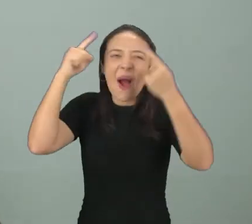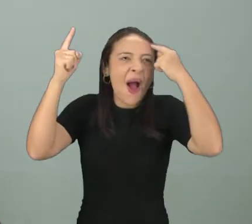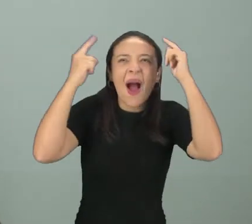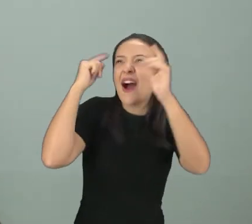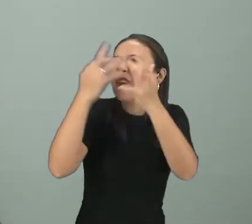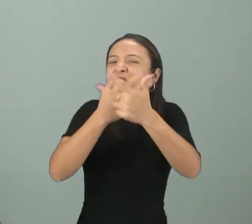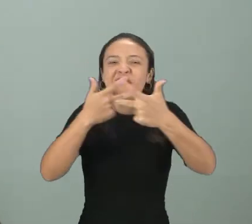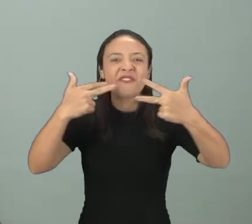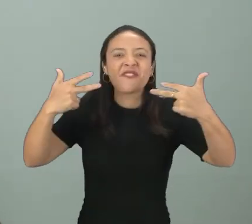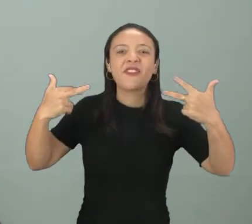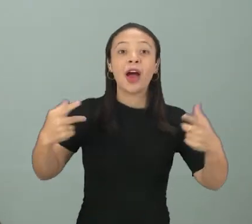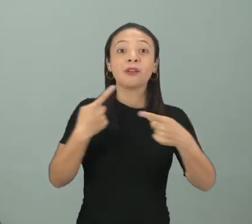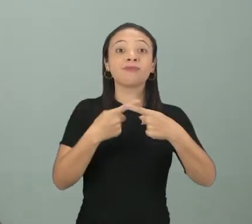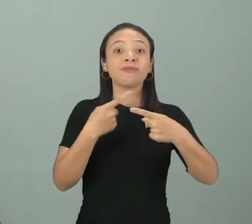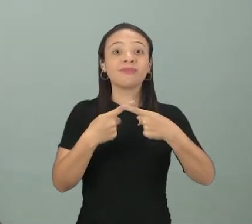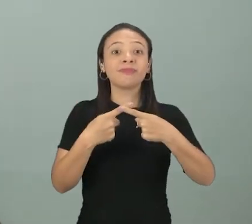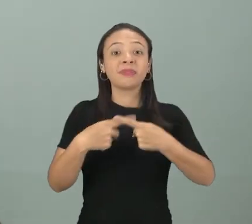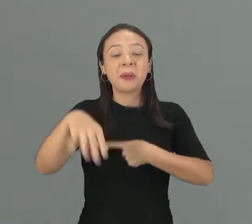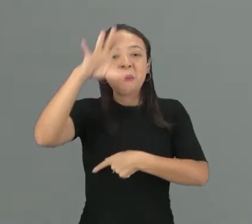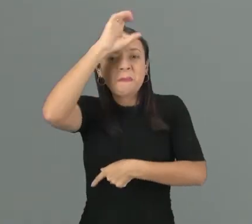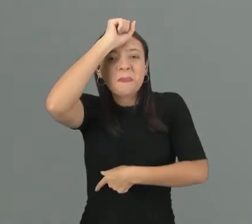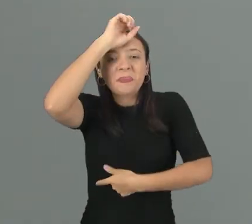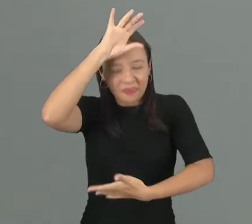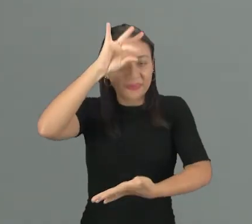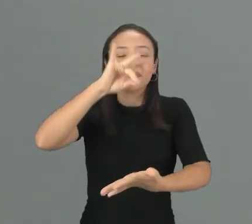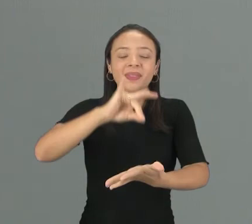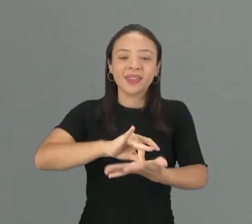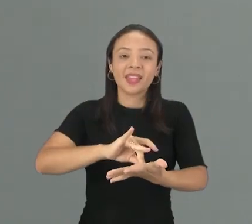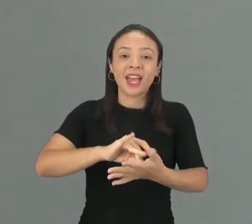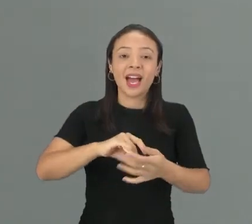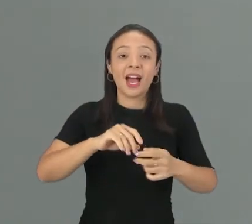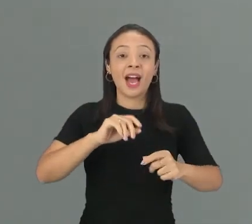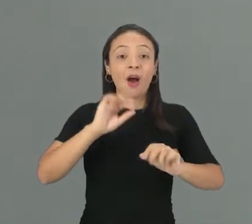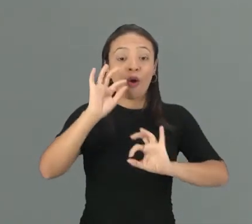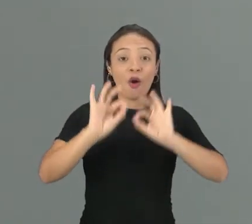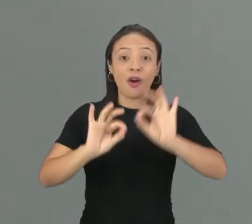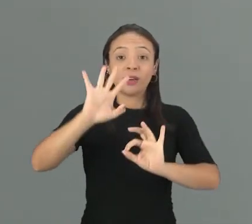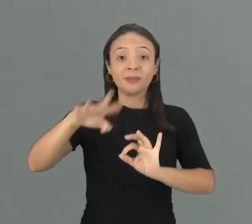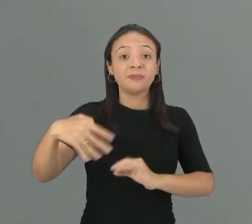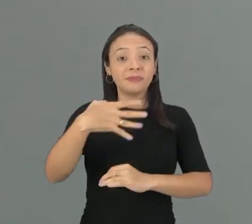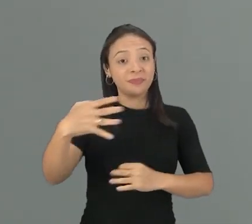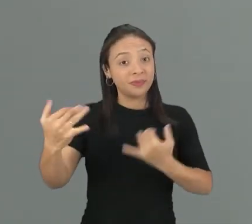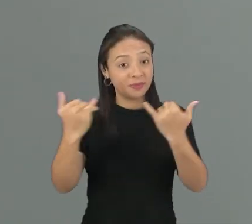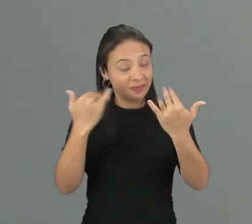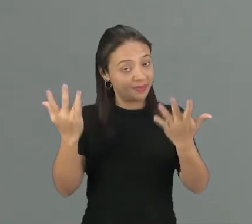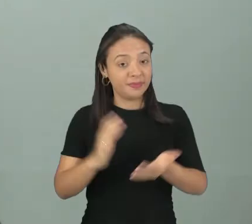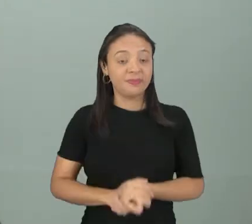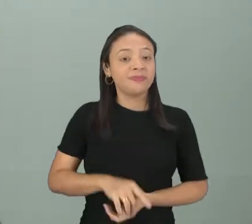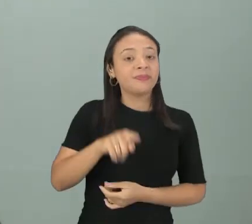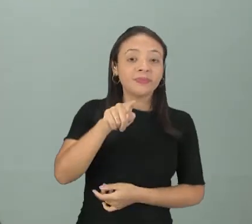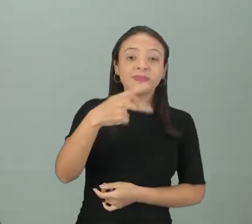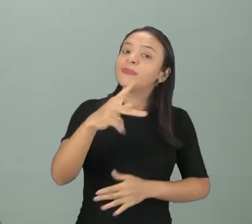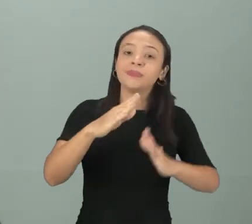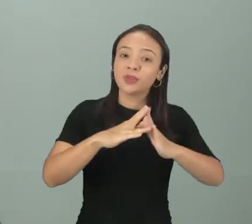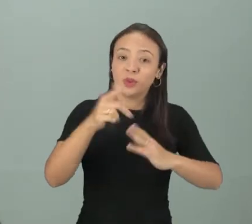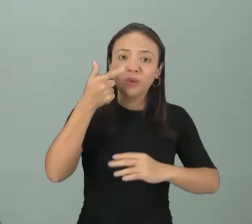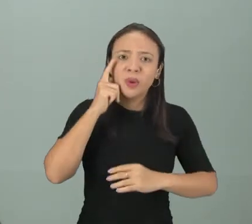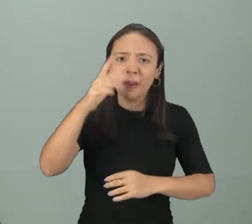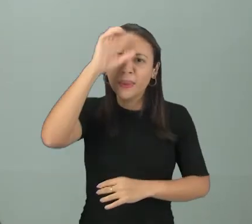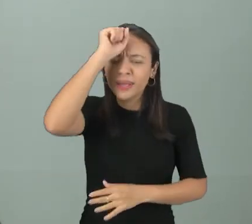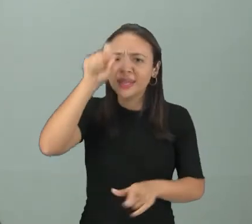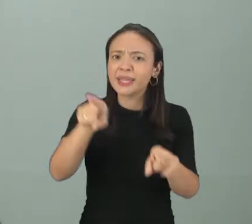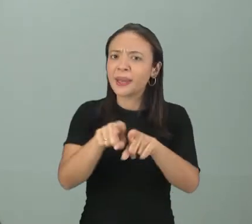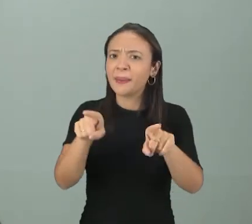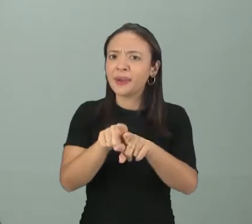ideias isso mesmo porque ele aprendeu a realizar uma tabela de organização e vocês de casa você conseguiu